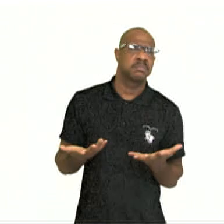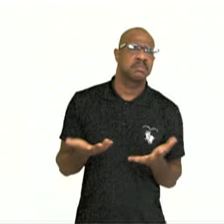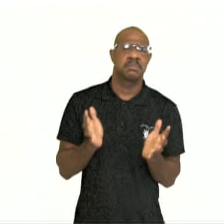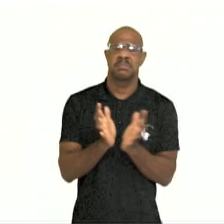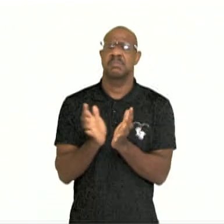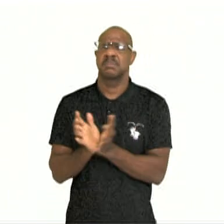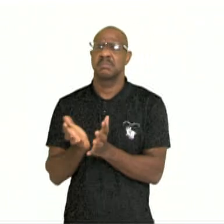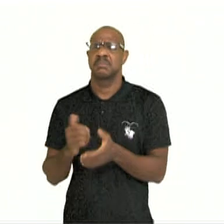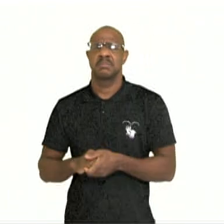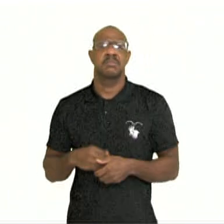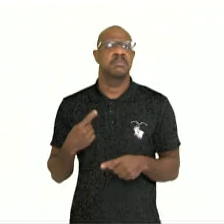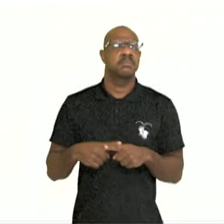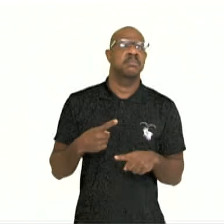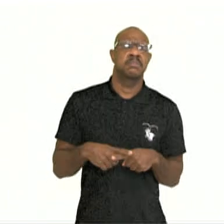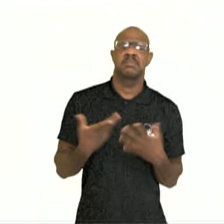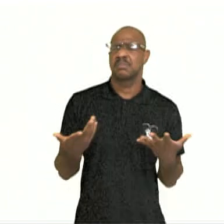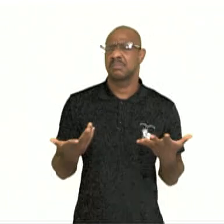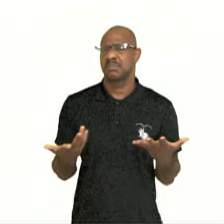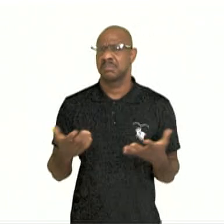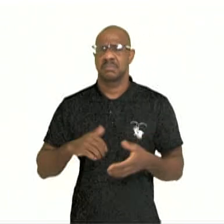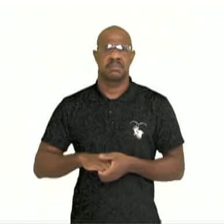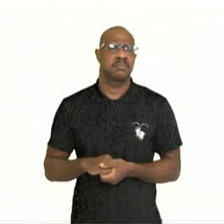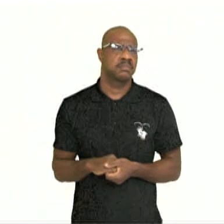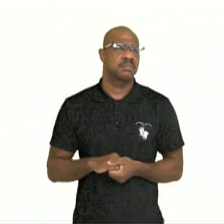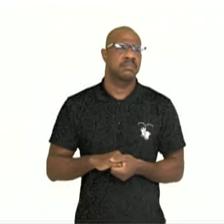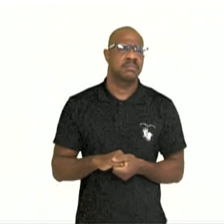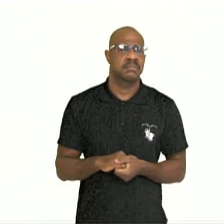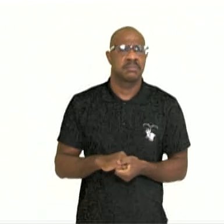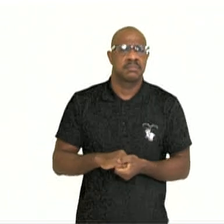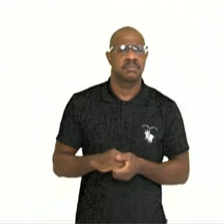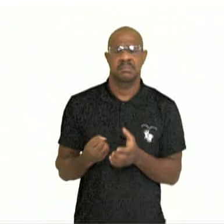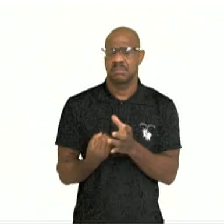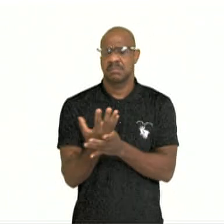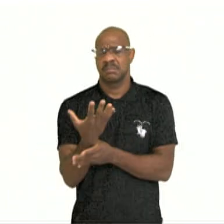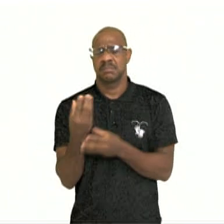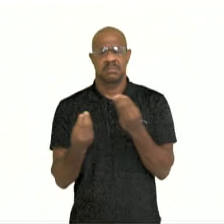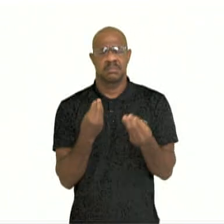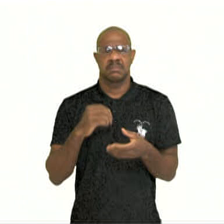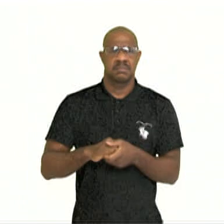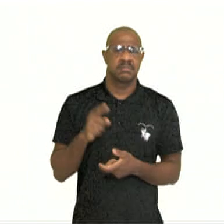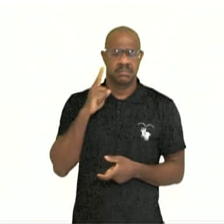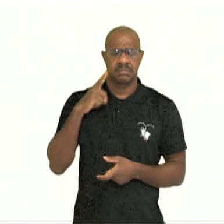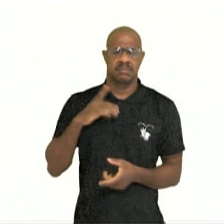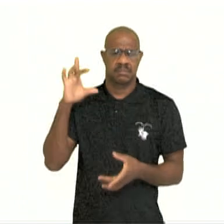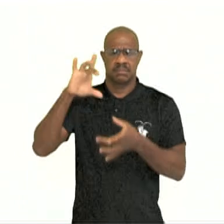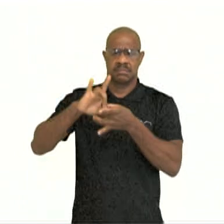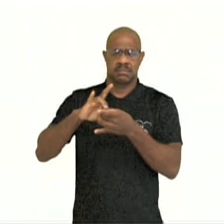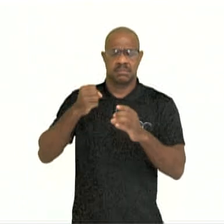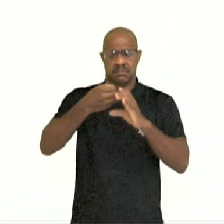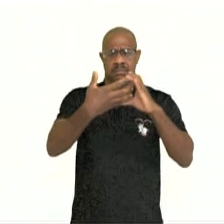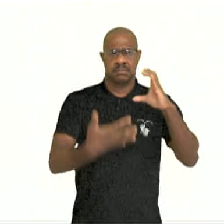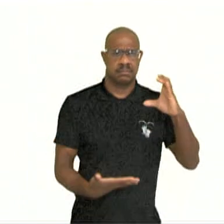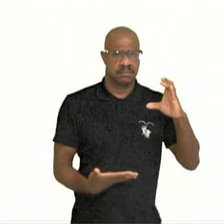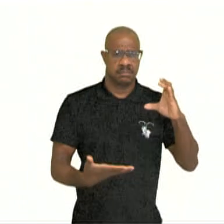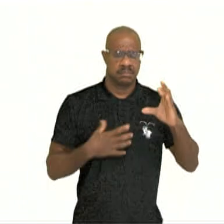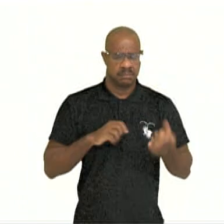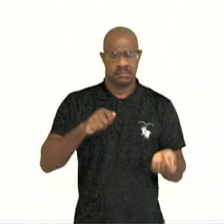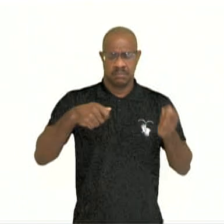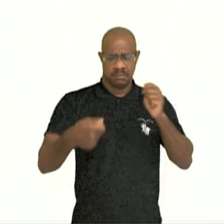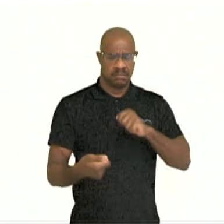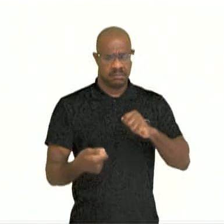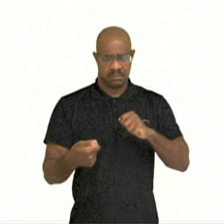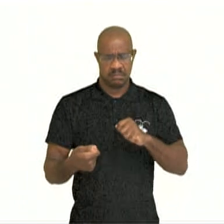preciso estudar o reino planta e sobre as pteridófitas? Então você será capaz de associar características adaptativas